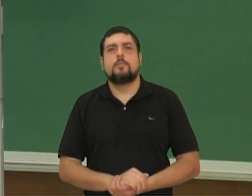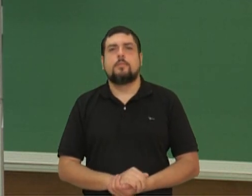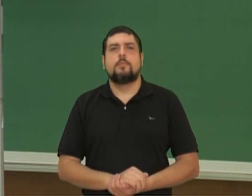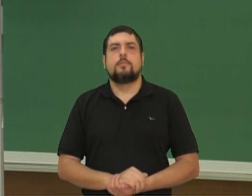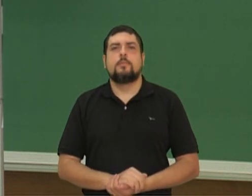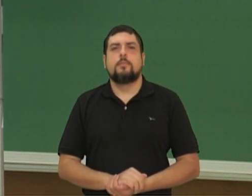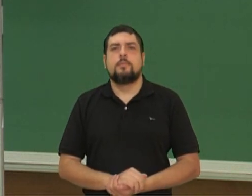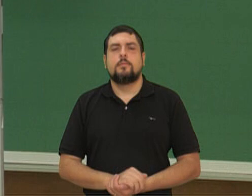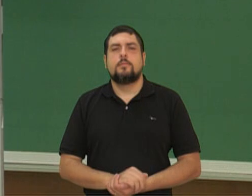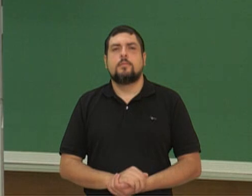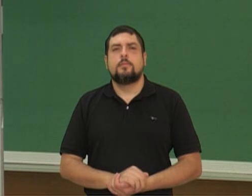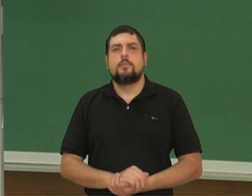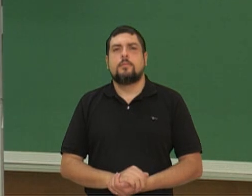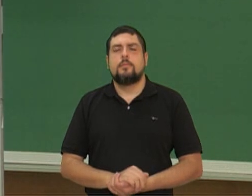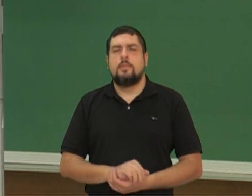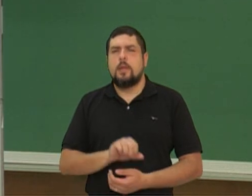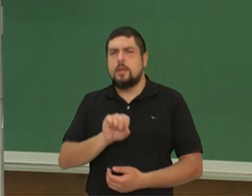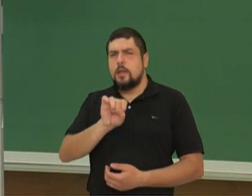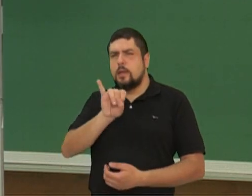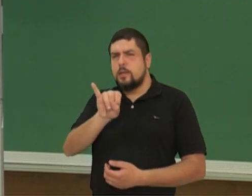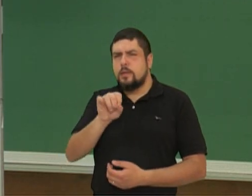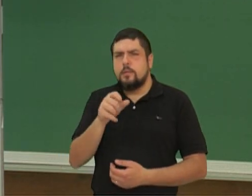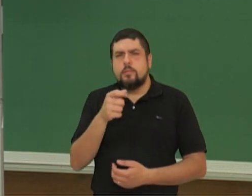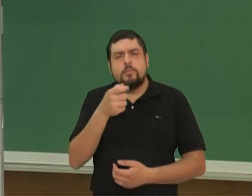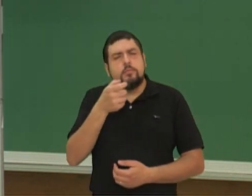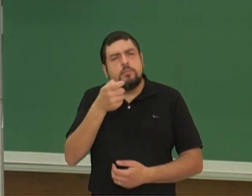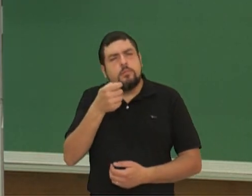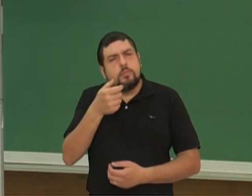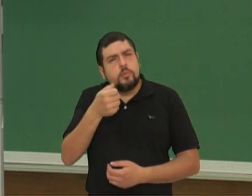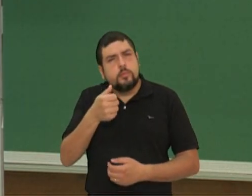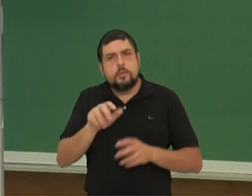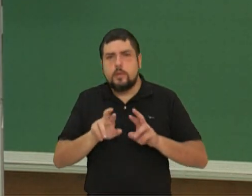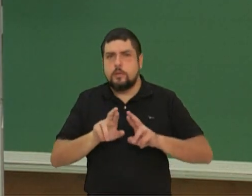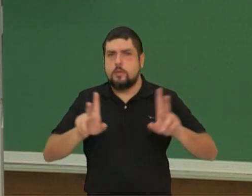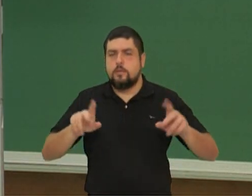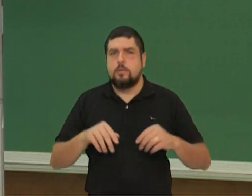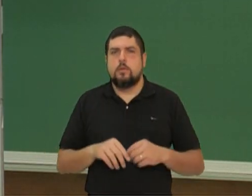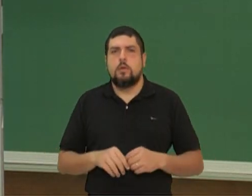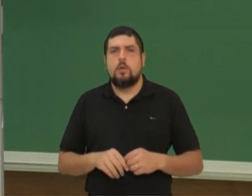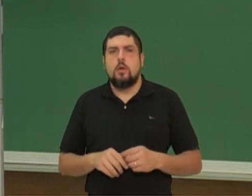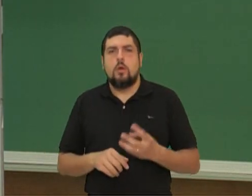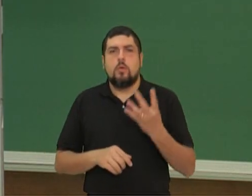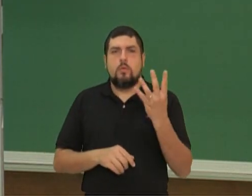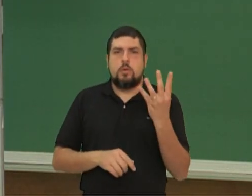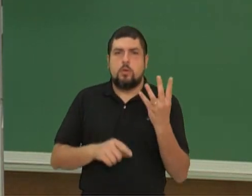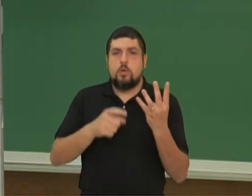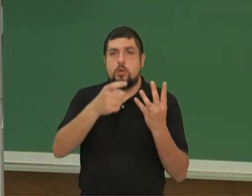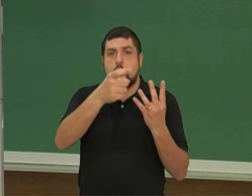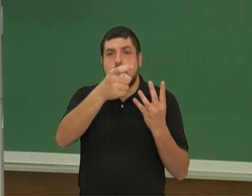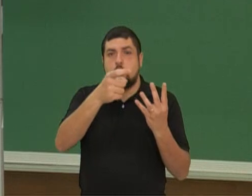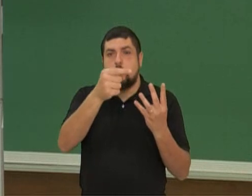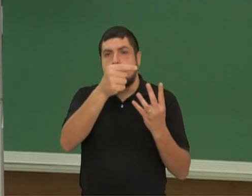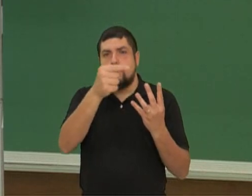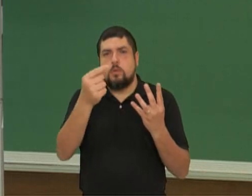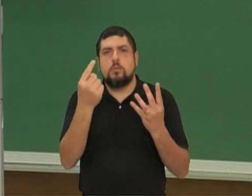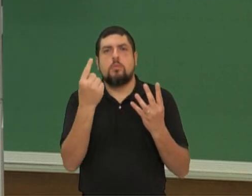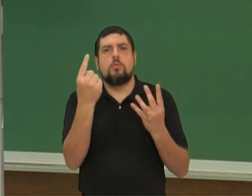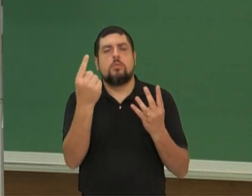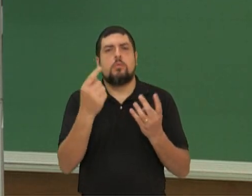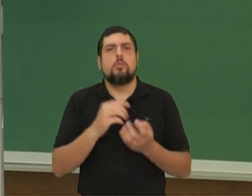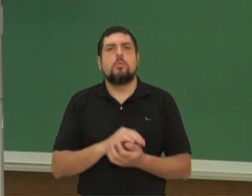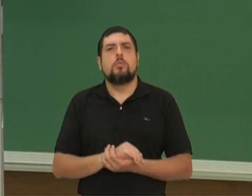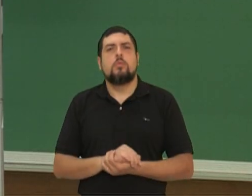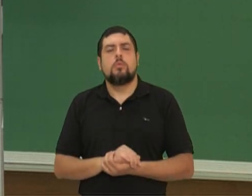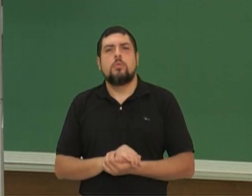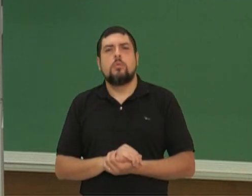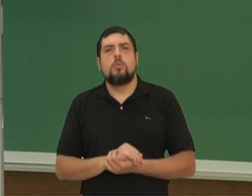E se a função for um pouquinho diferente? 4 elevado a x menos 1. Como é que é o comportamento gráfico dessa